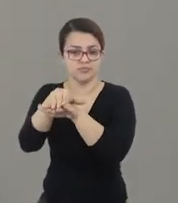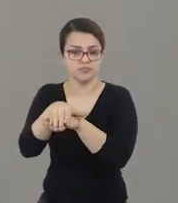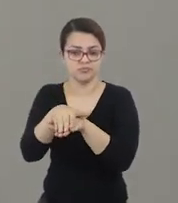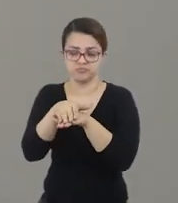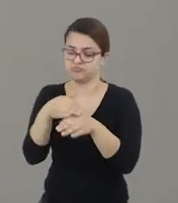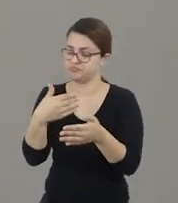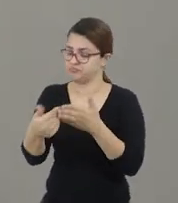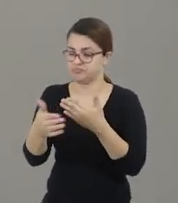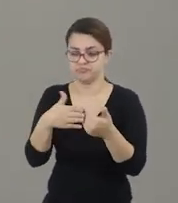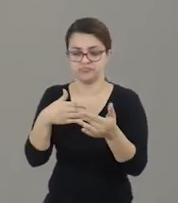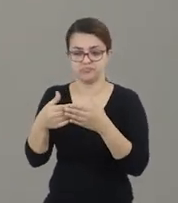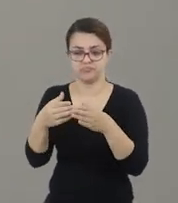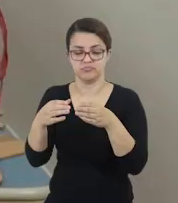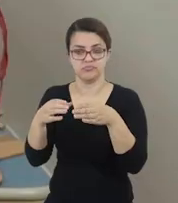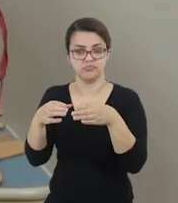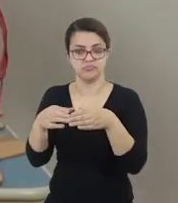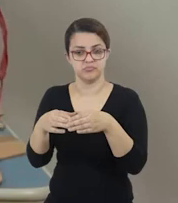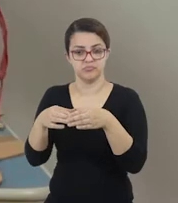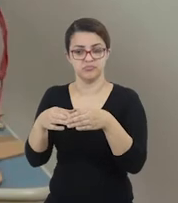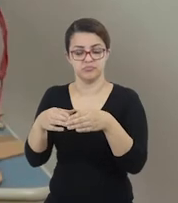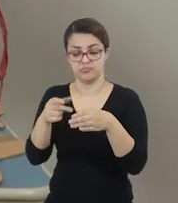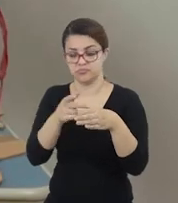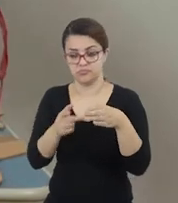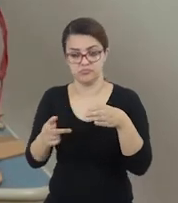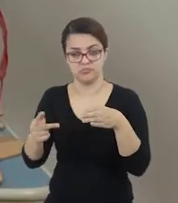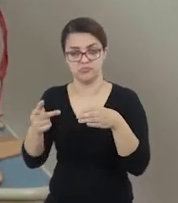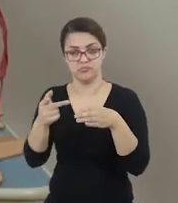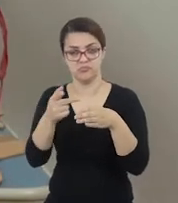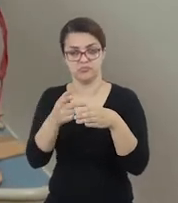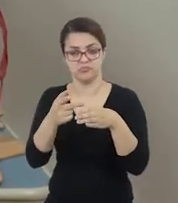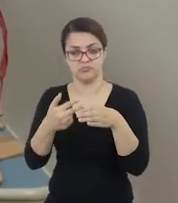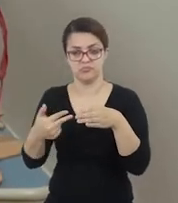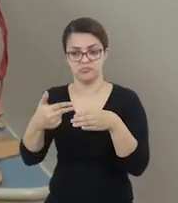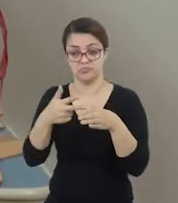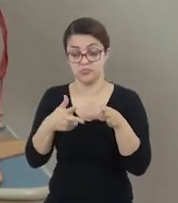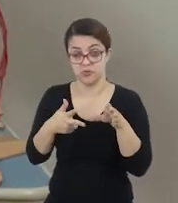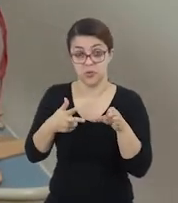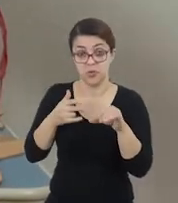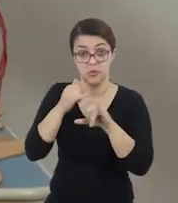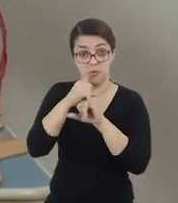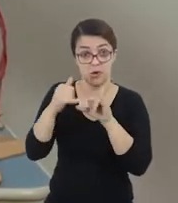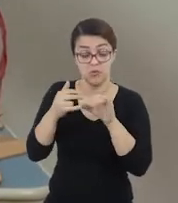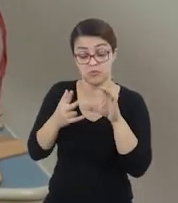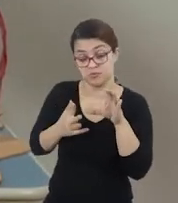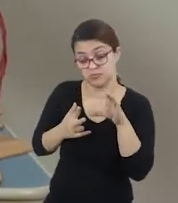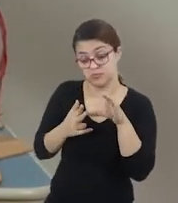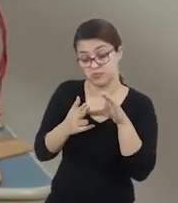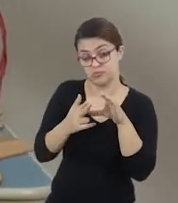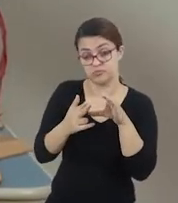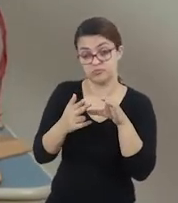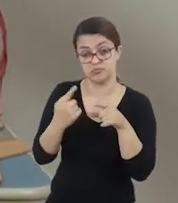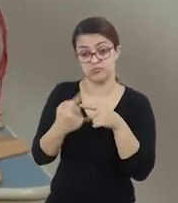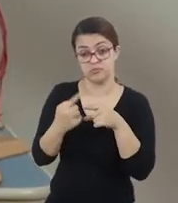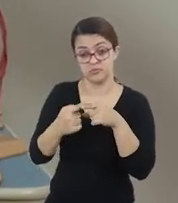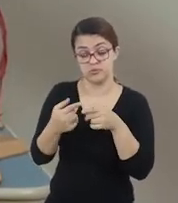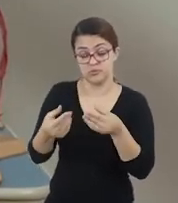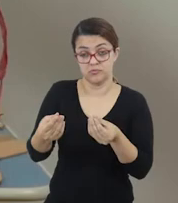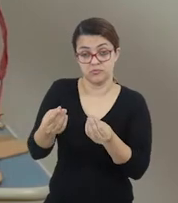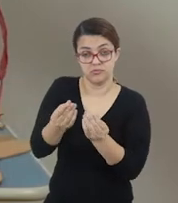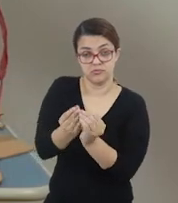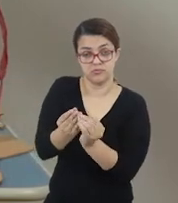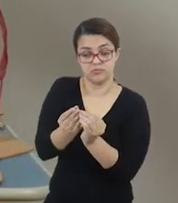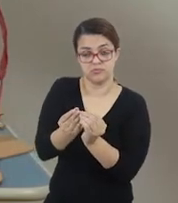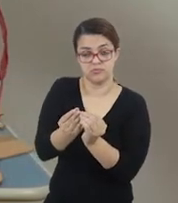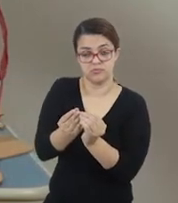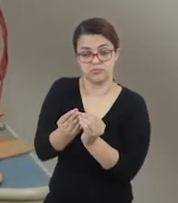que você quiser. Tenho aqui um círculo, eu fiz um corte aqui no meio, tá? Pra quê? Pra sobrepor essa parte